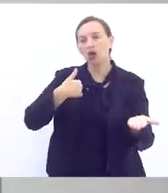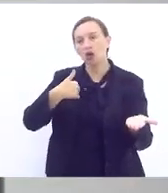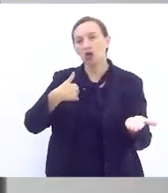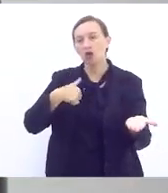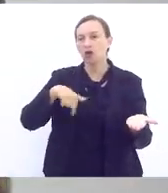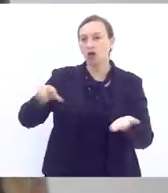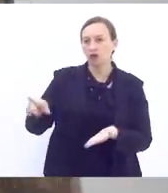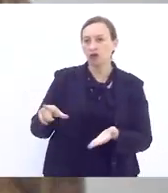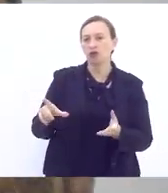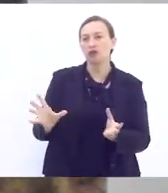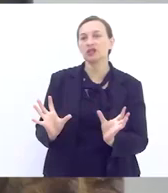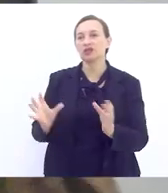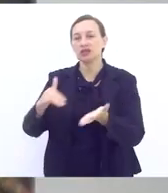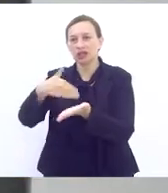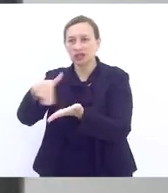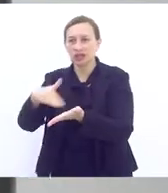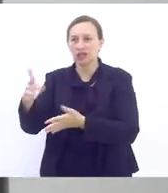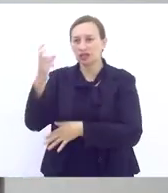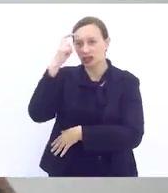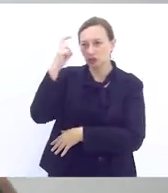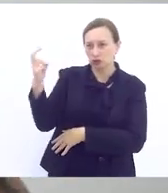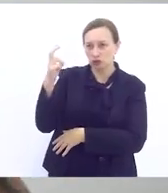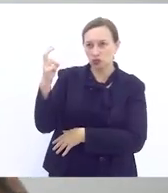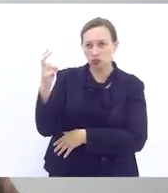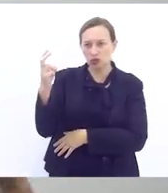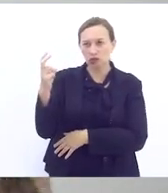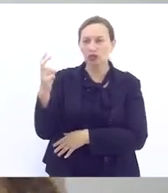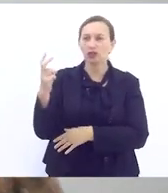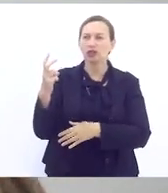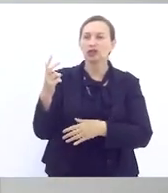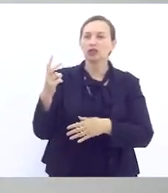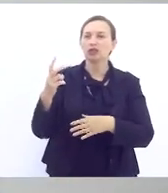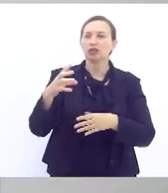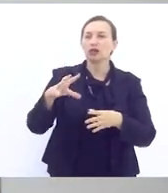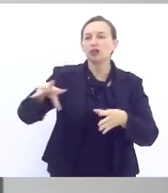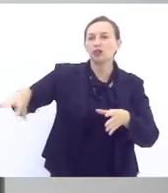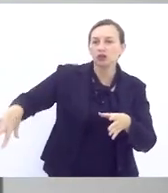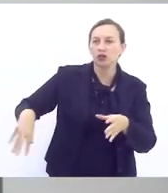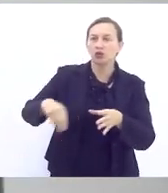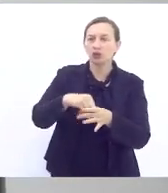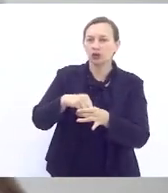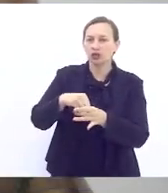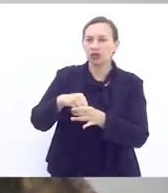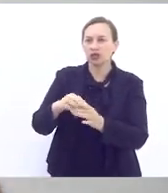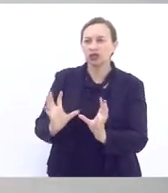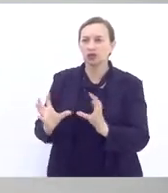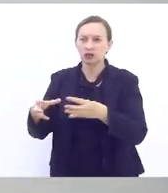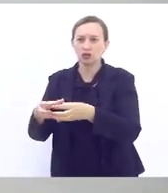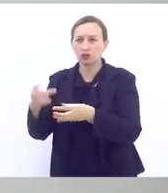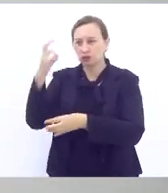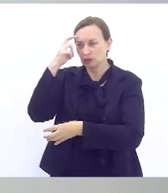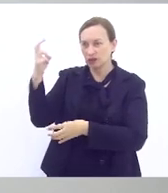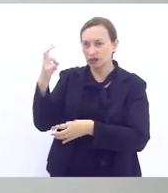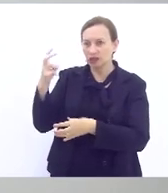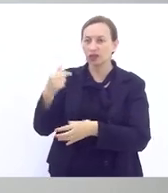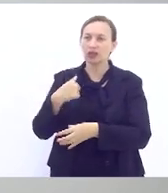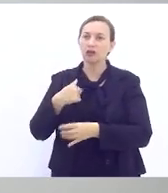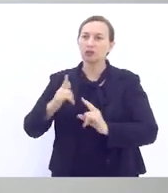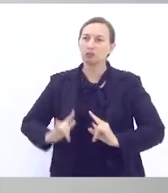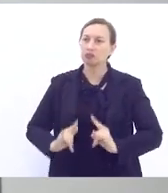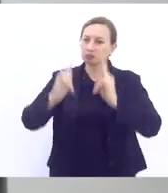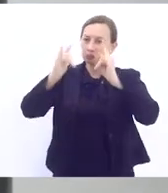Secretaria de Estado de Cultura né então assim pelo e é na Secretaria de Estado de cultura que aliás neste prédio Minha